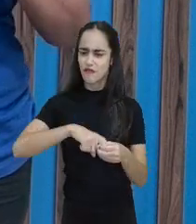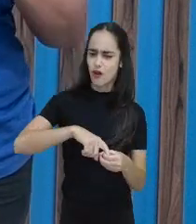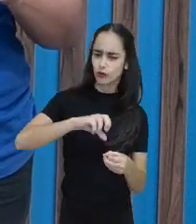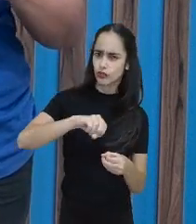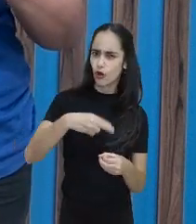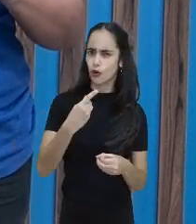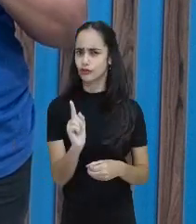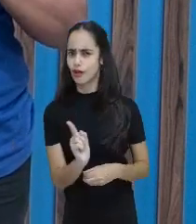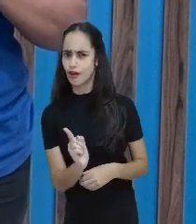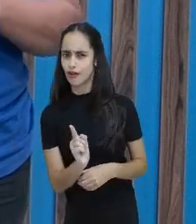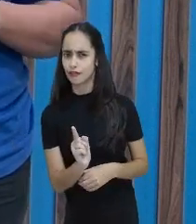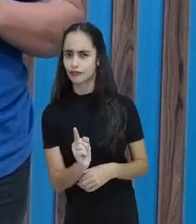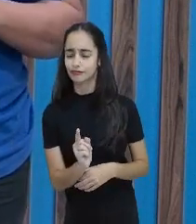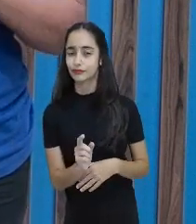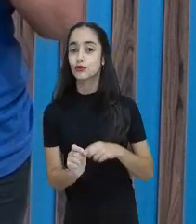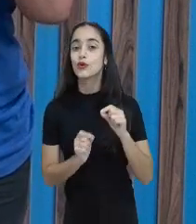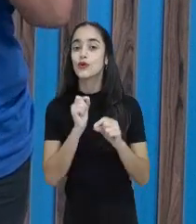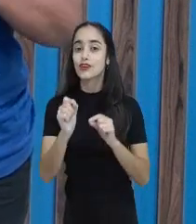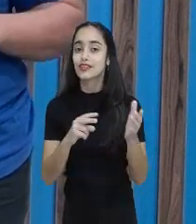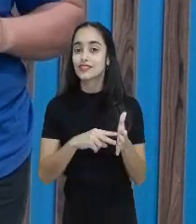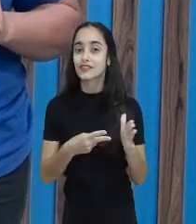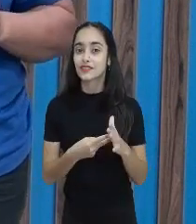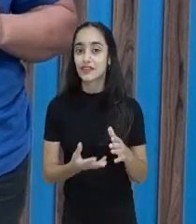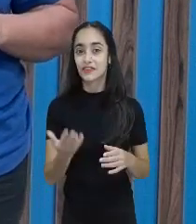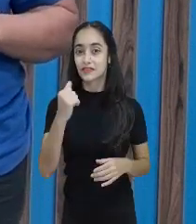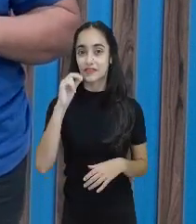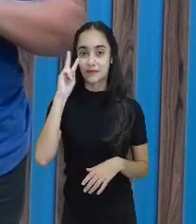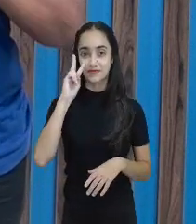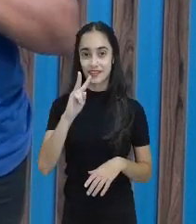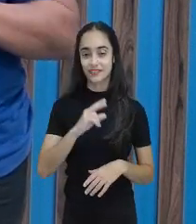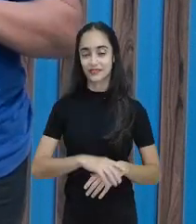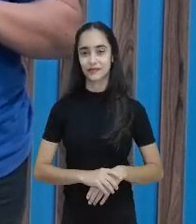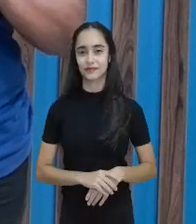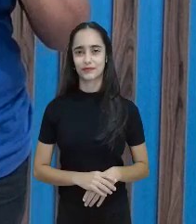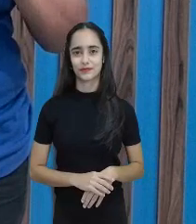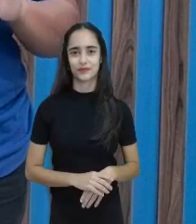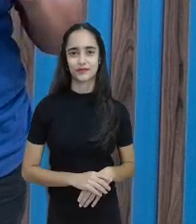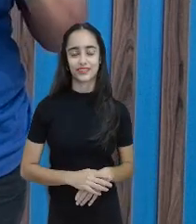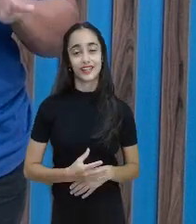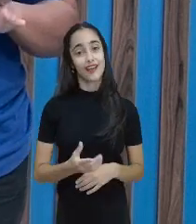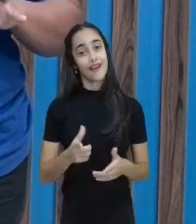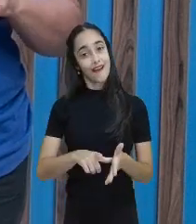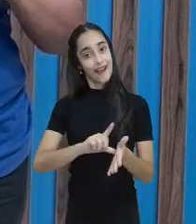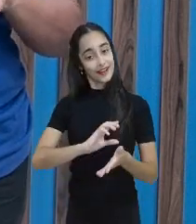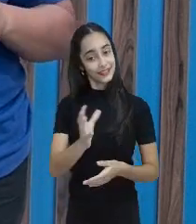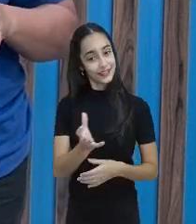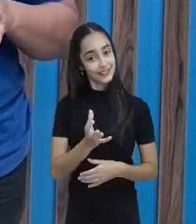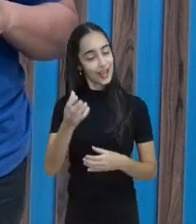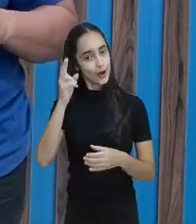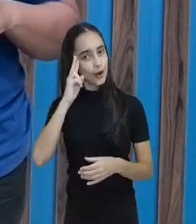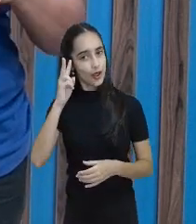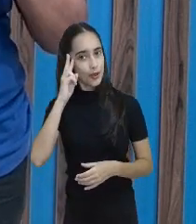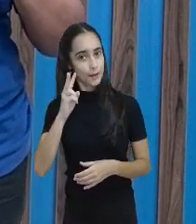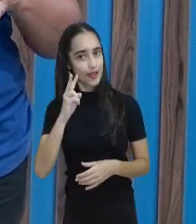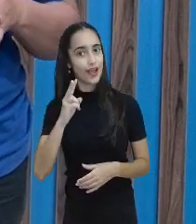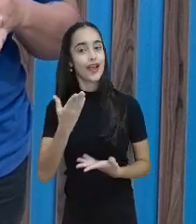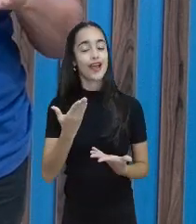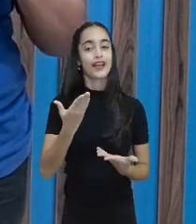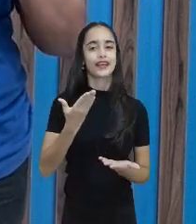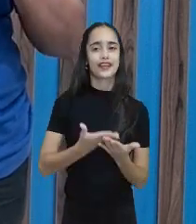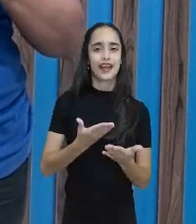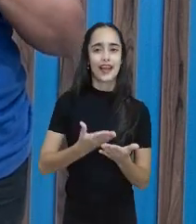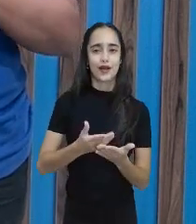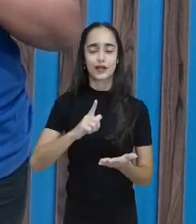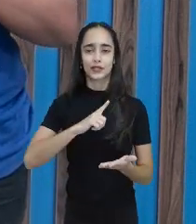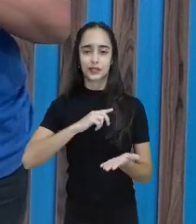não reversíveis. E o que seria isso? Vamos ver agora. Mas antes, quero lembrar a vocês que essa aula está sendo traduzida